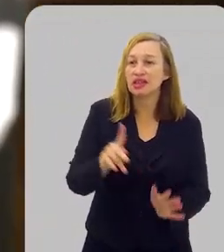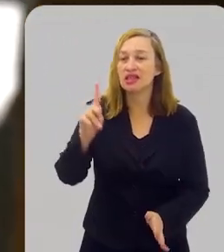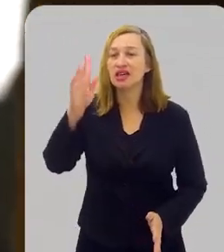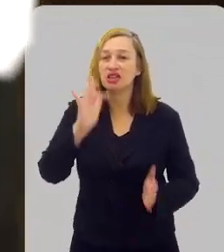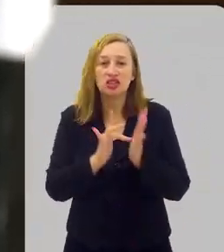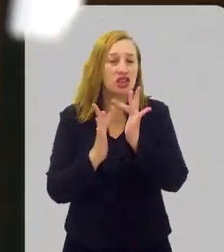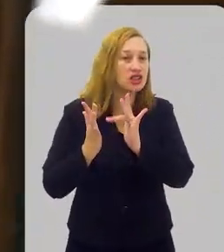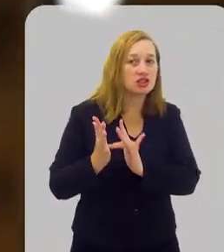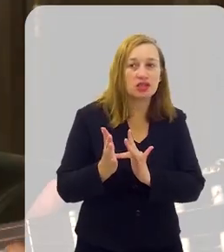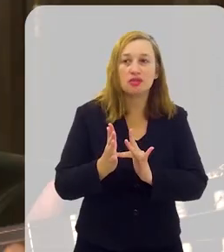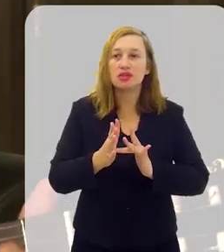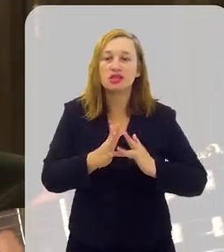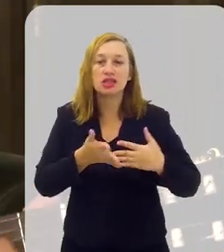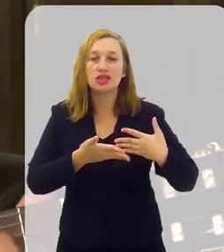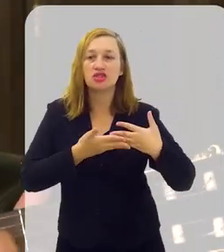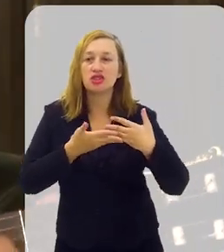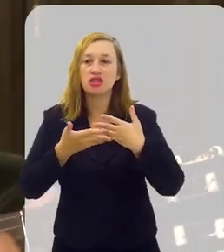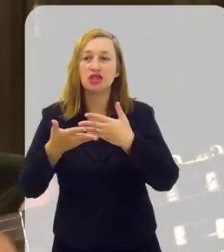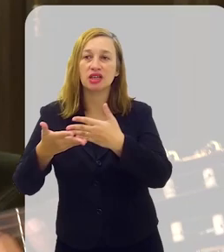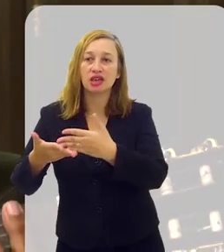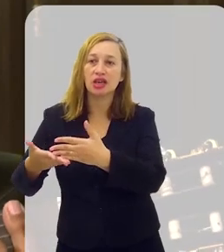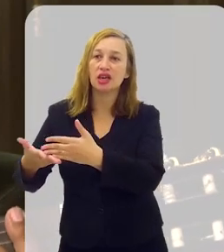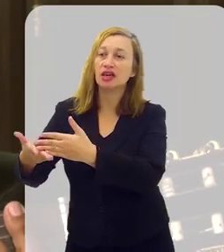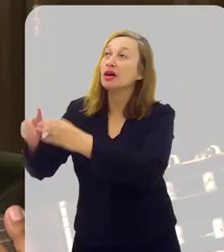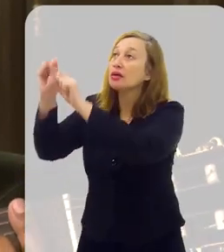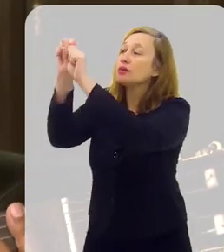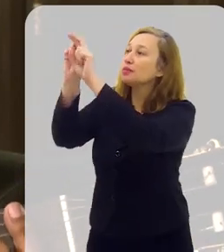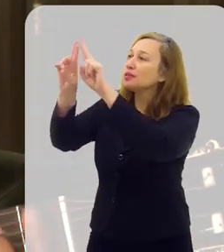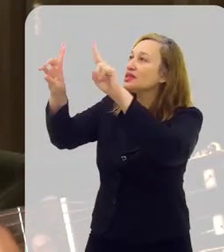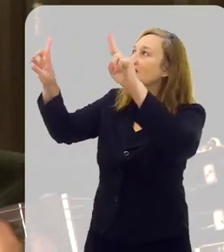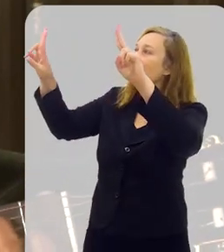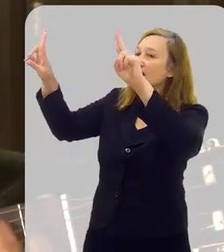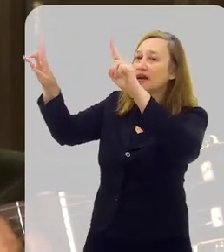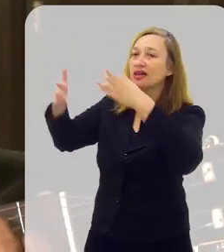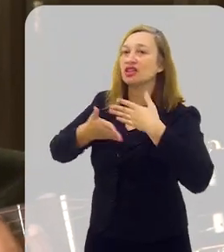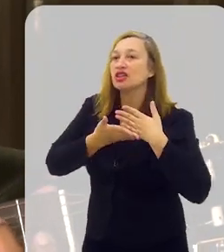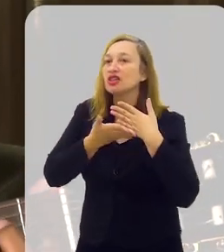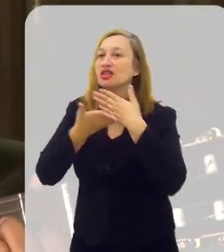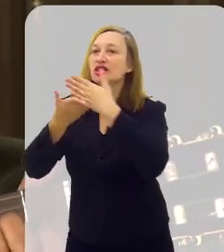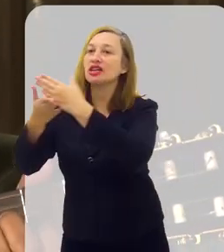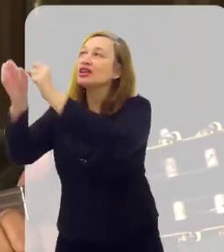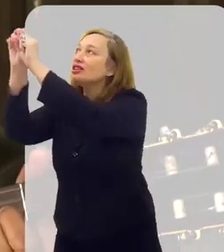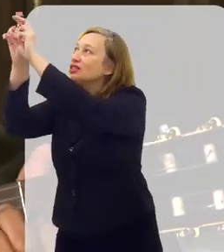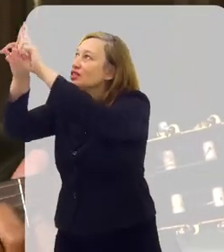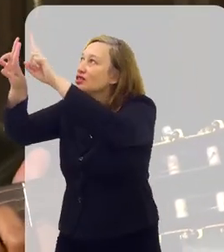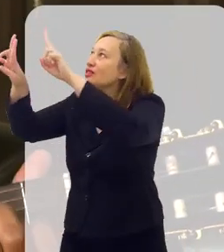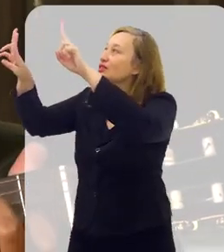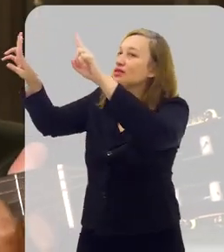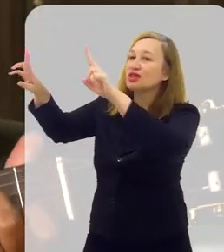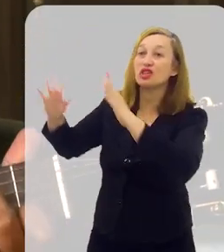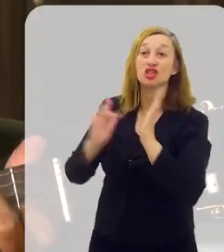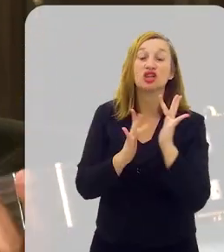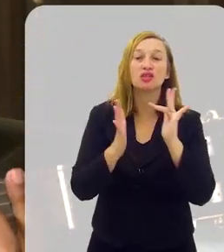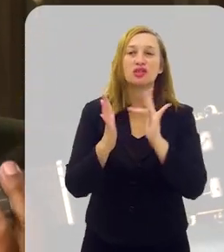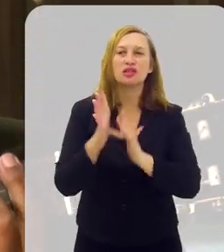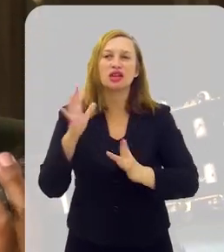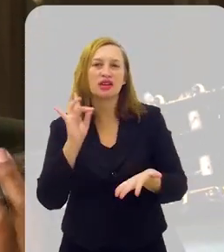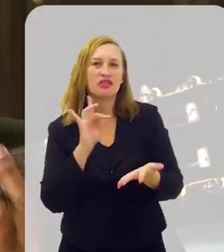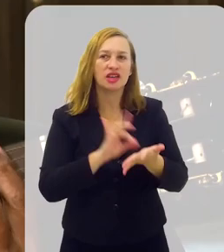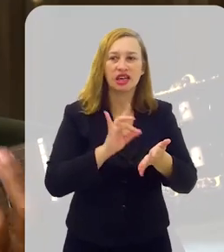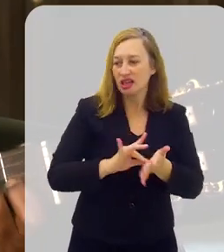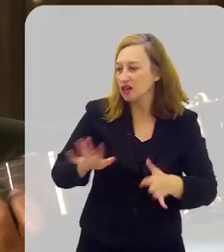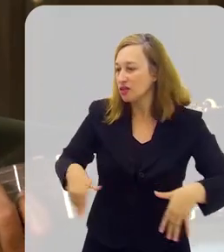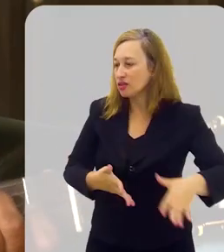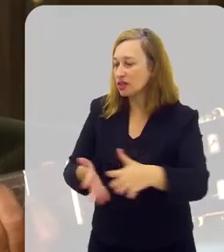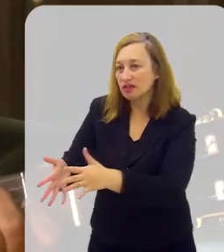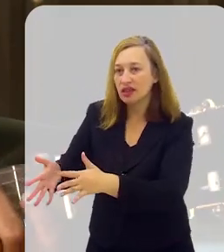fé. Só Jesus te salva e te leva lá pro céu, lá pro céu, lá pro céu. E eu